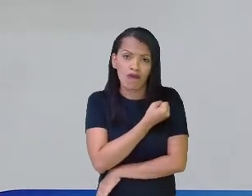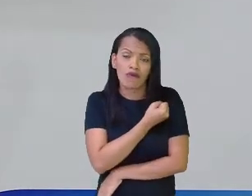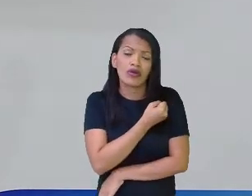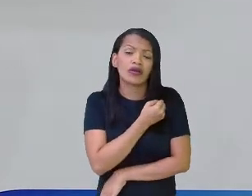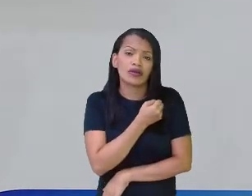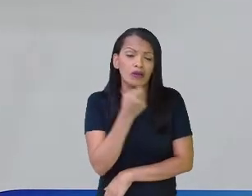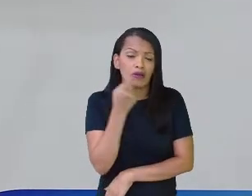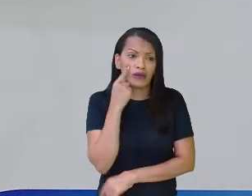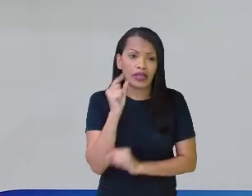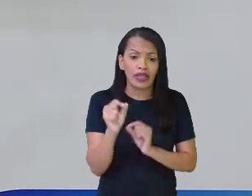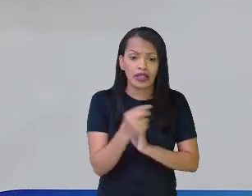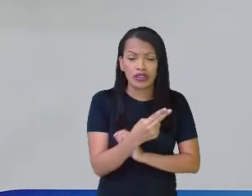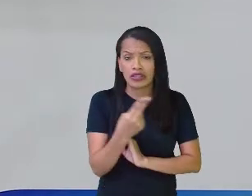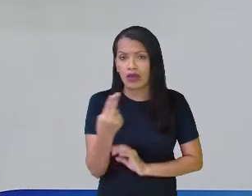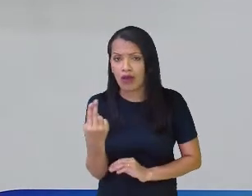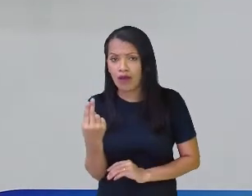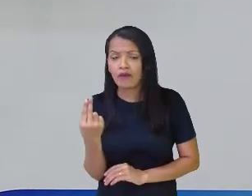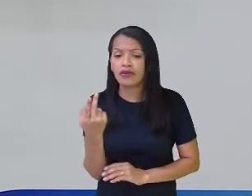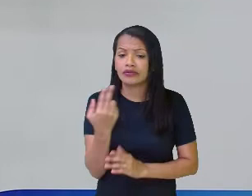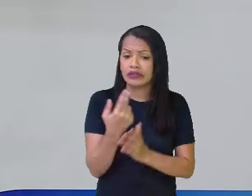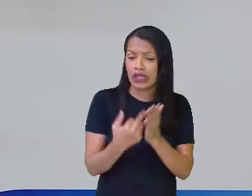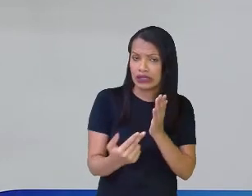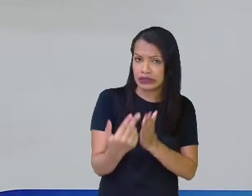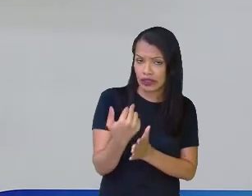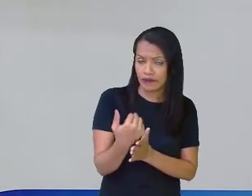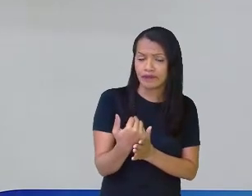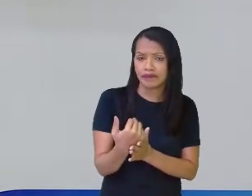colocam elementos gráficos, desenhos.